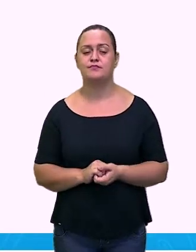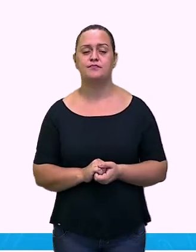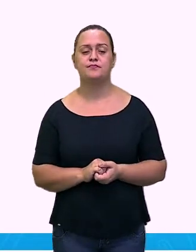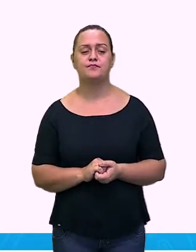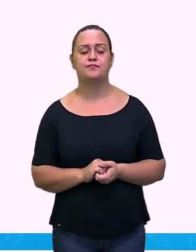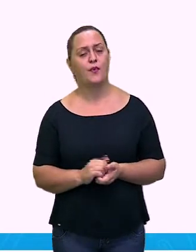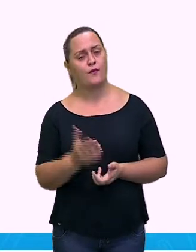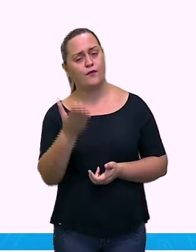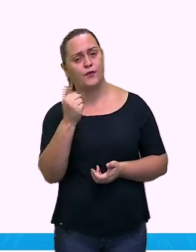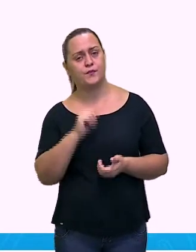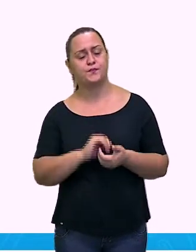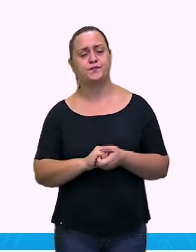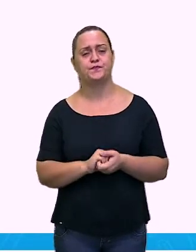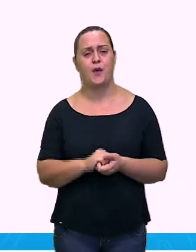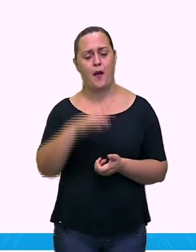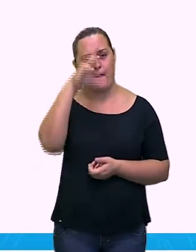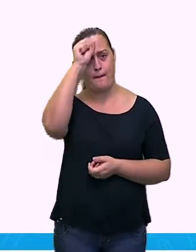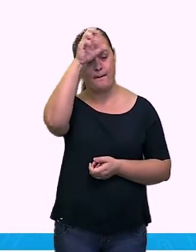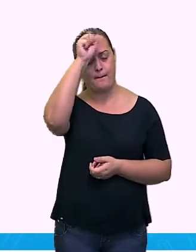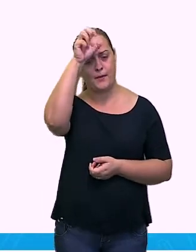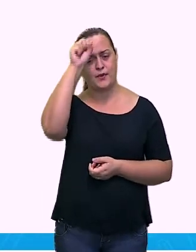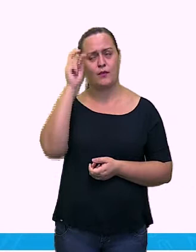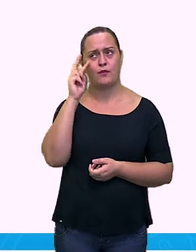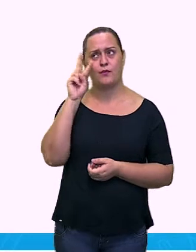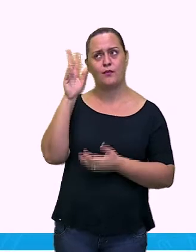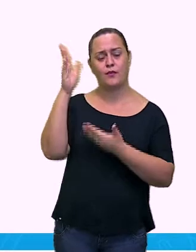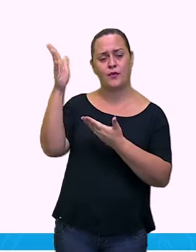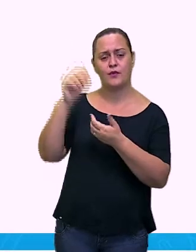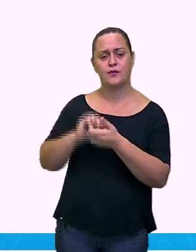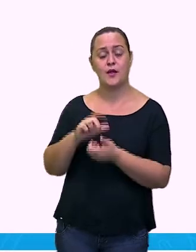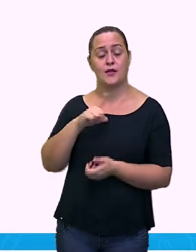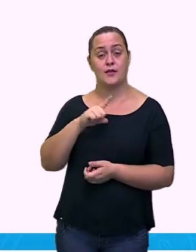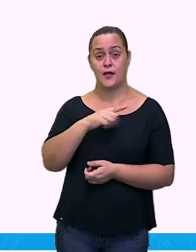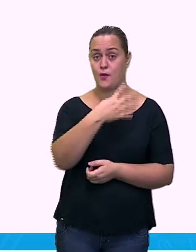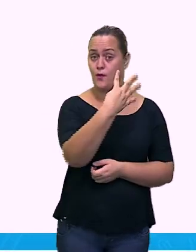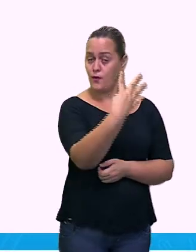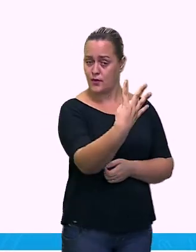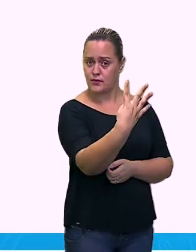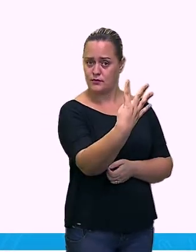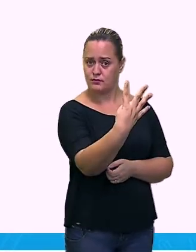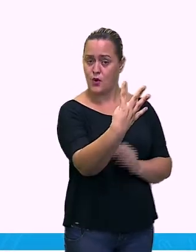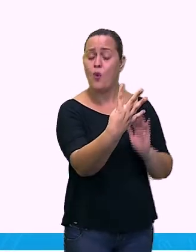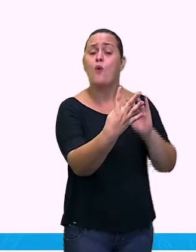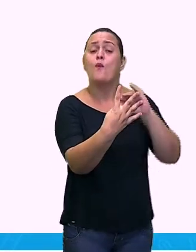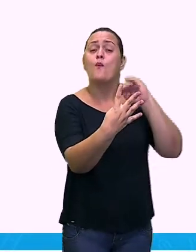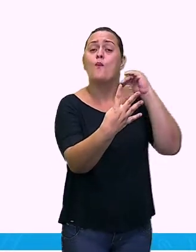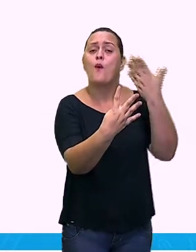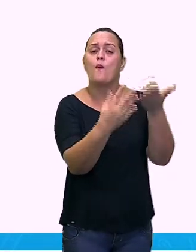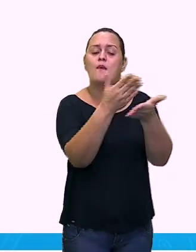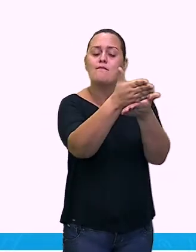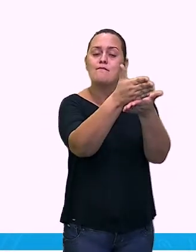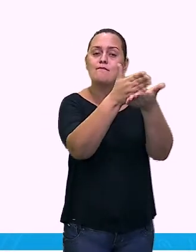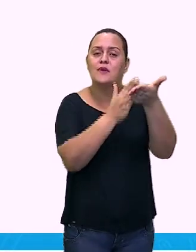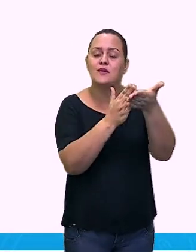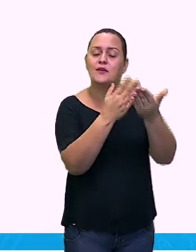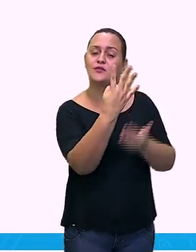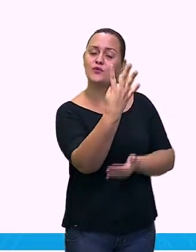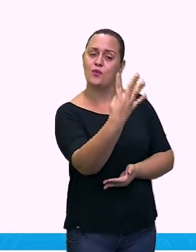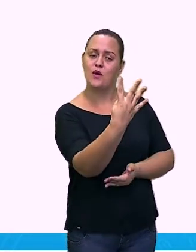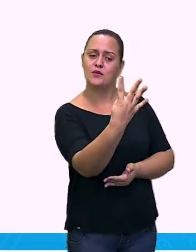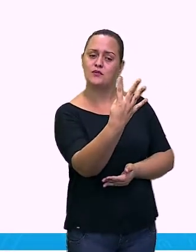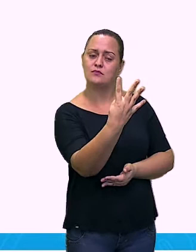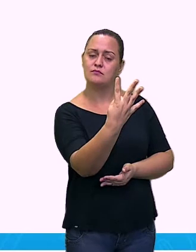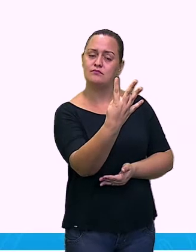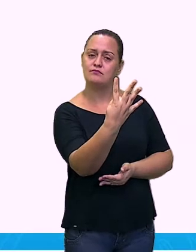lá a metade de quatro bom eu vou repartir quatro